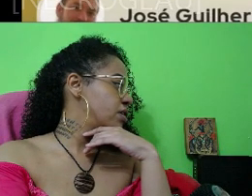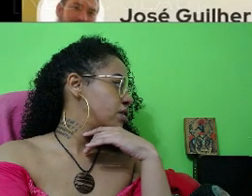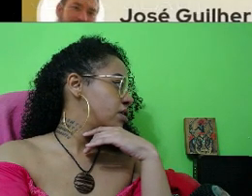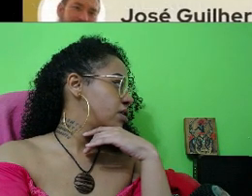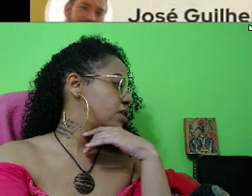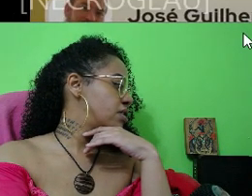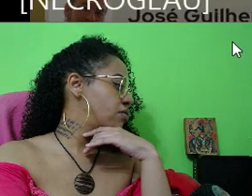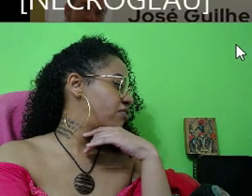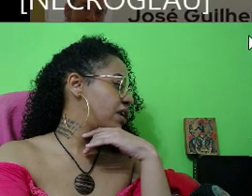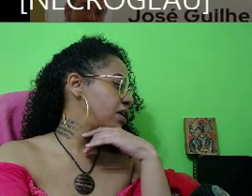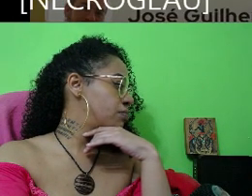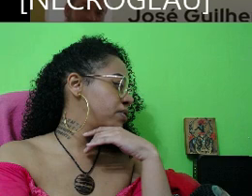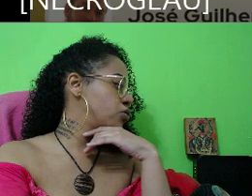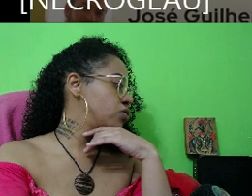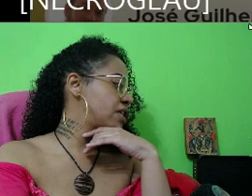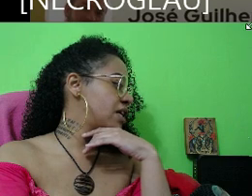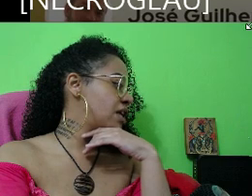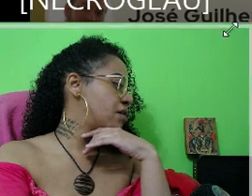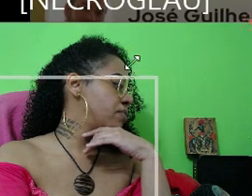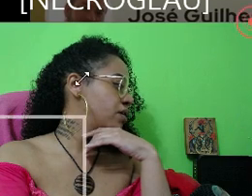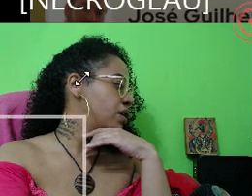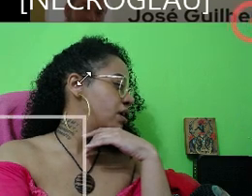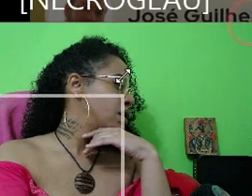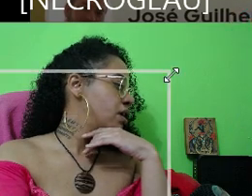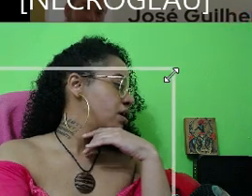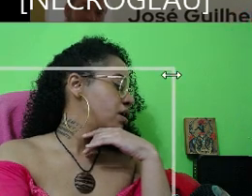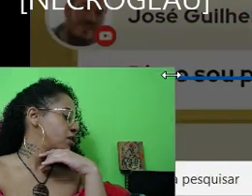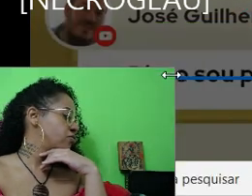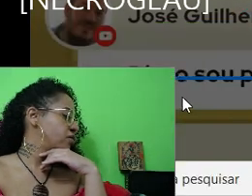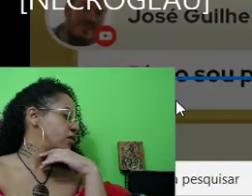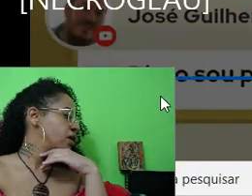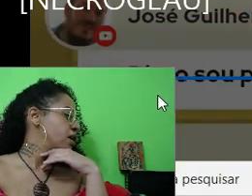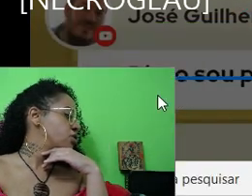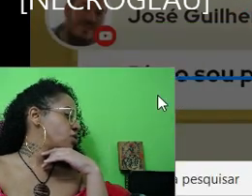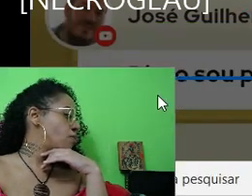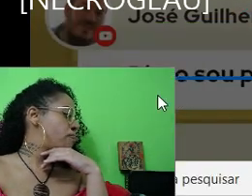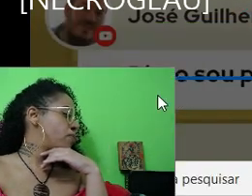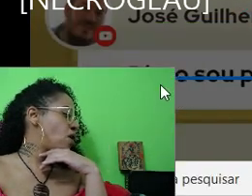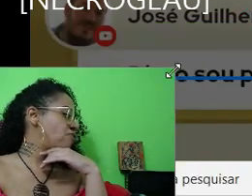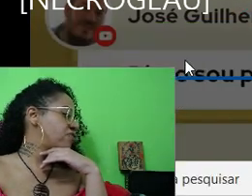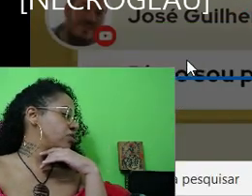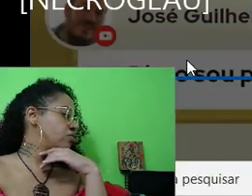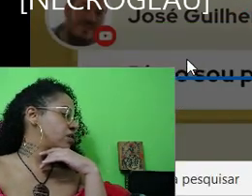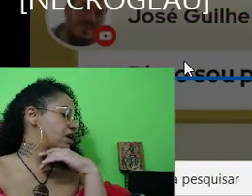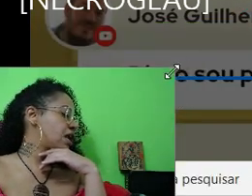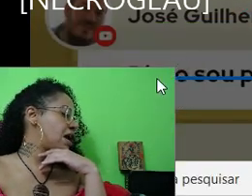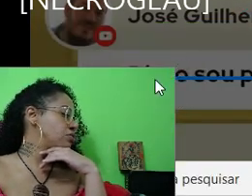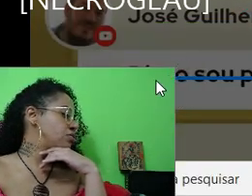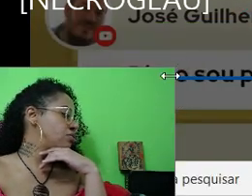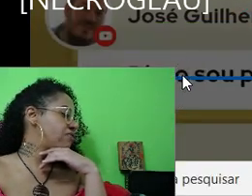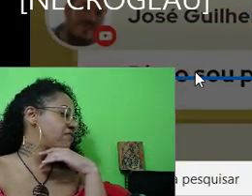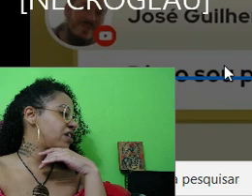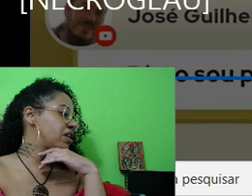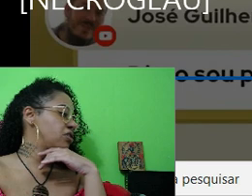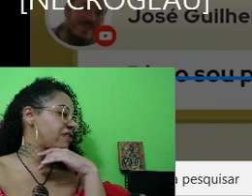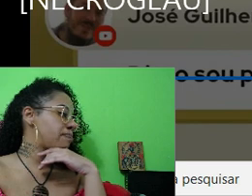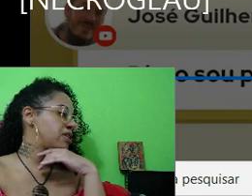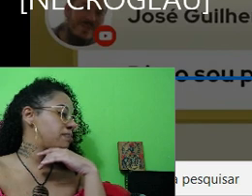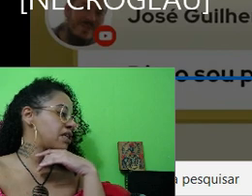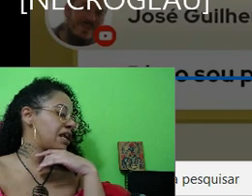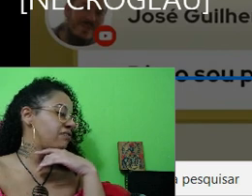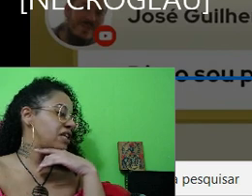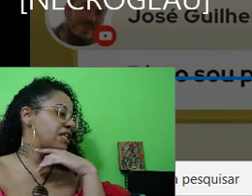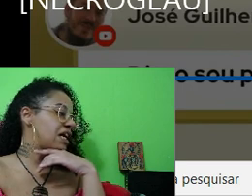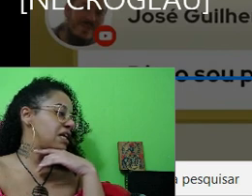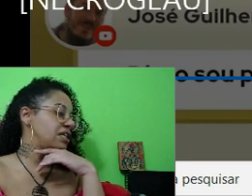deixa eu ver aqui que tá sendo falado pelo José Guilherme sou prova que o Gláucio vem falando que